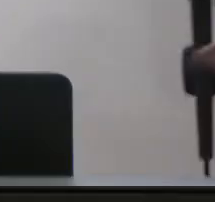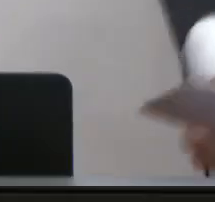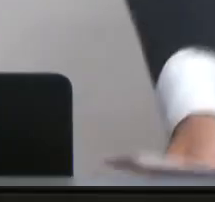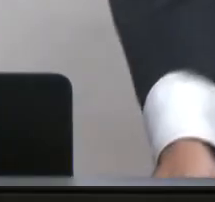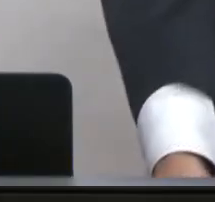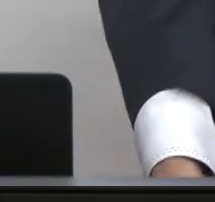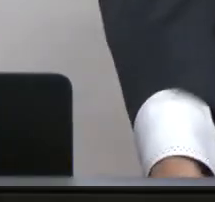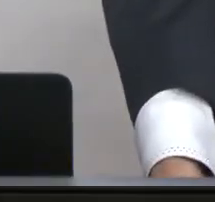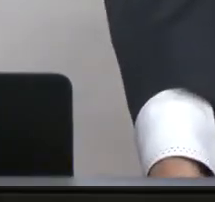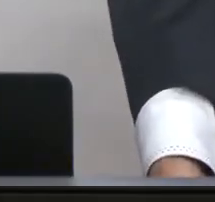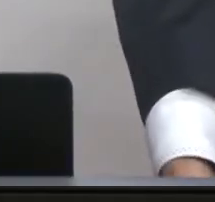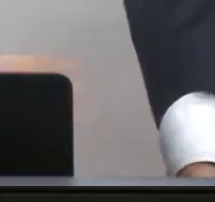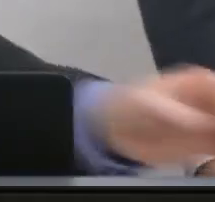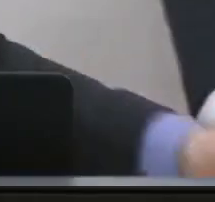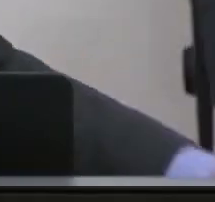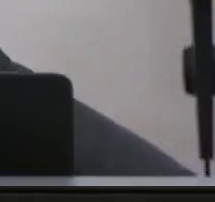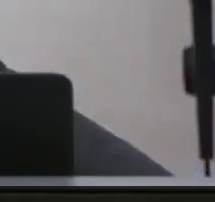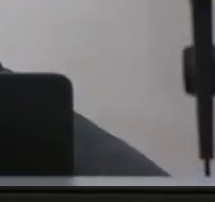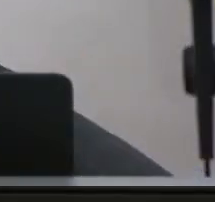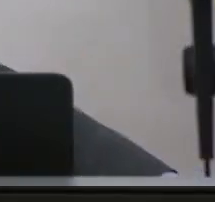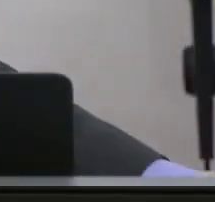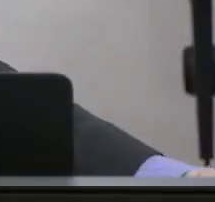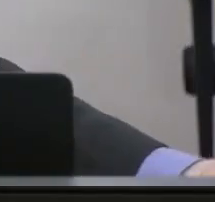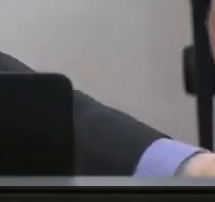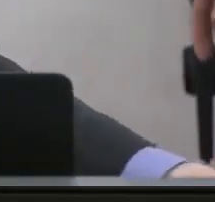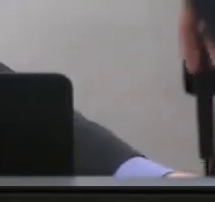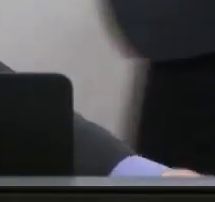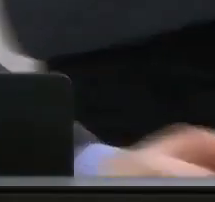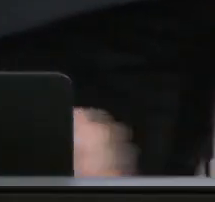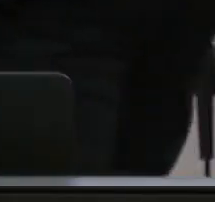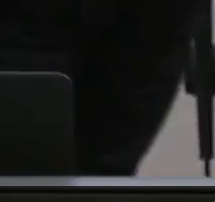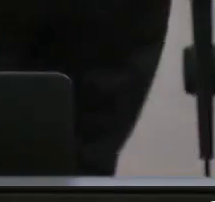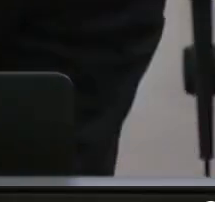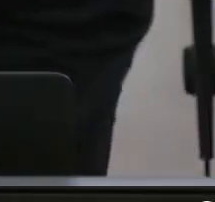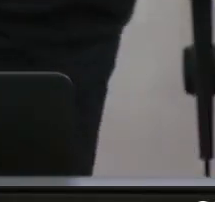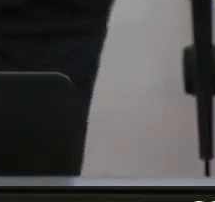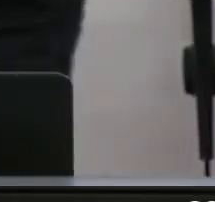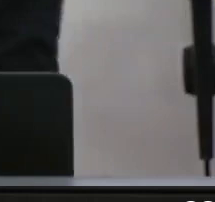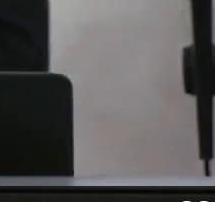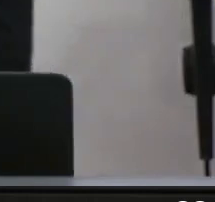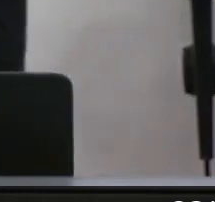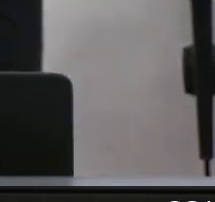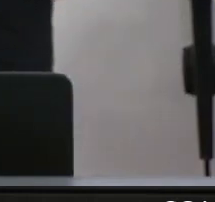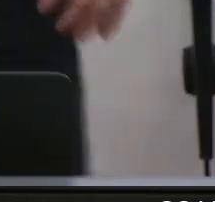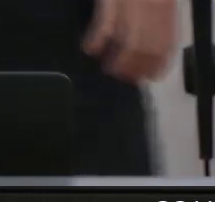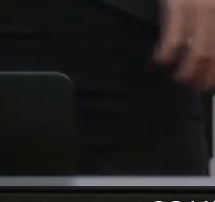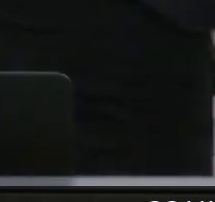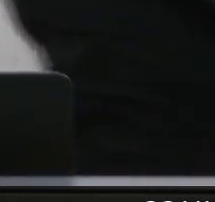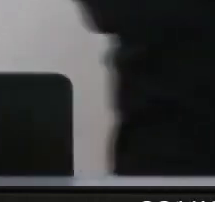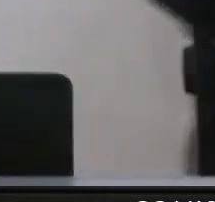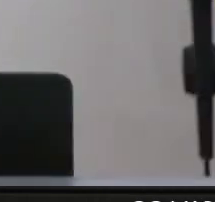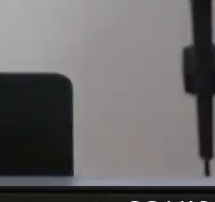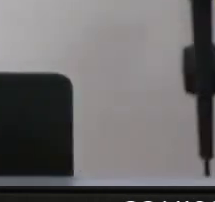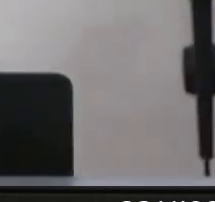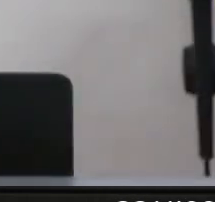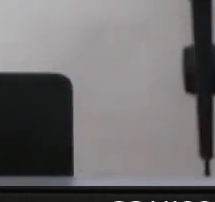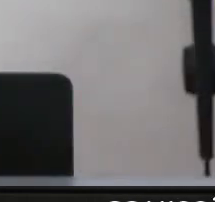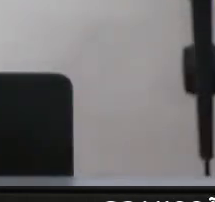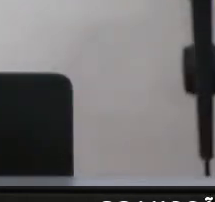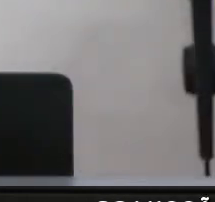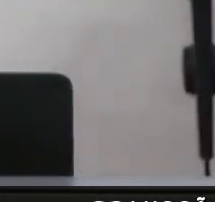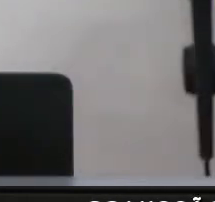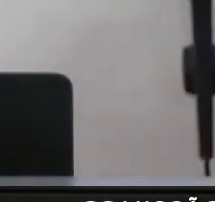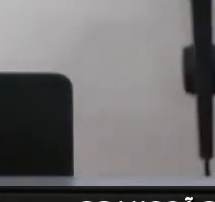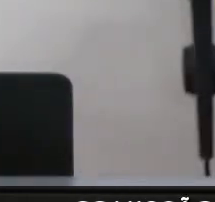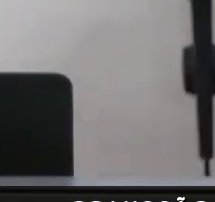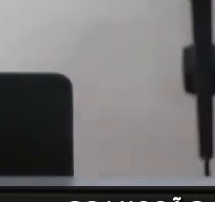não sei se é o caso Rodrigo vou dormir um problema não mas pensa as digníssimos assessores a Doutora Patrícia Costa Melo